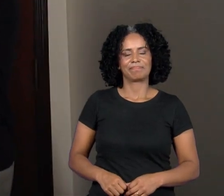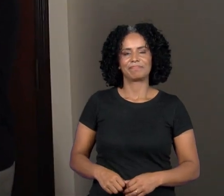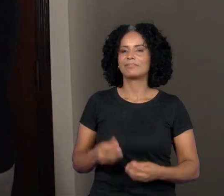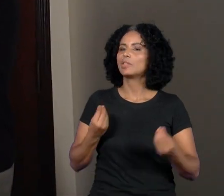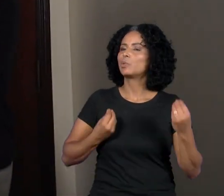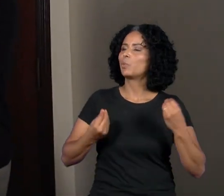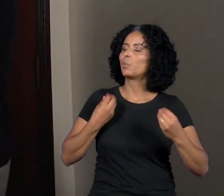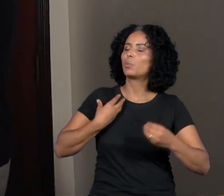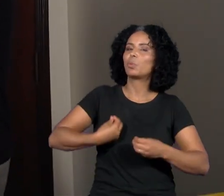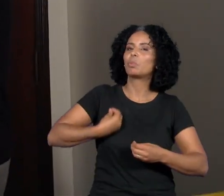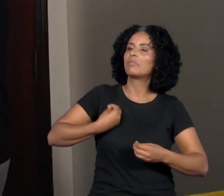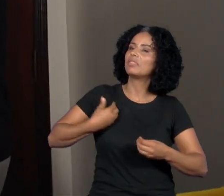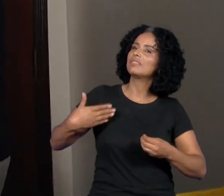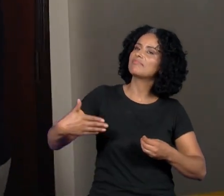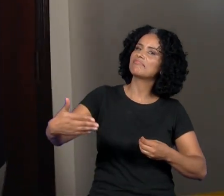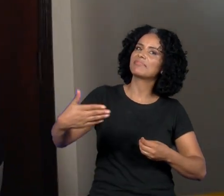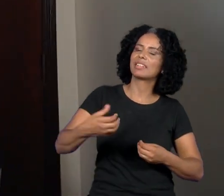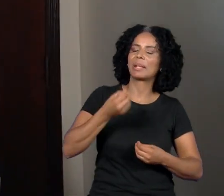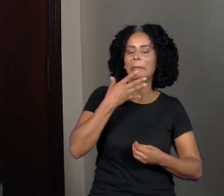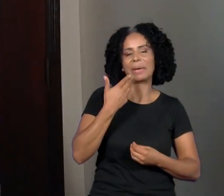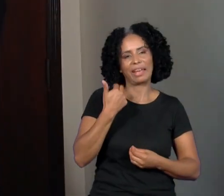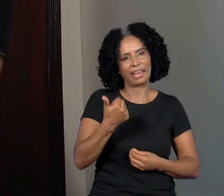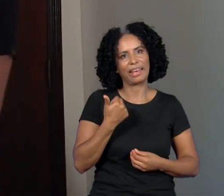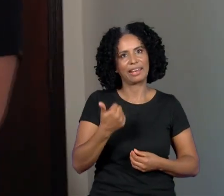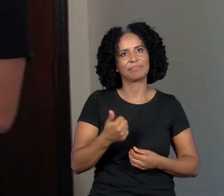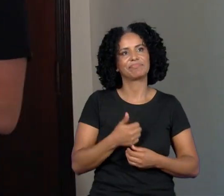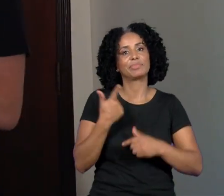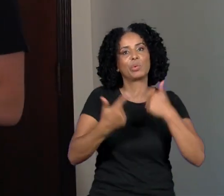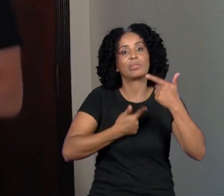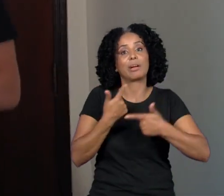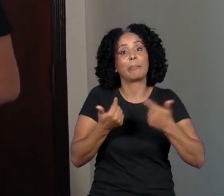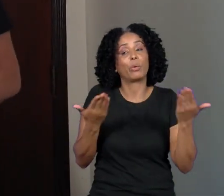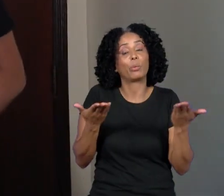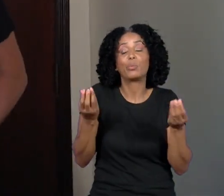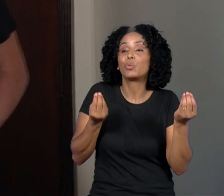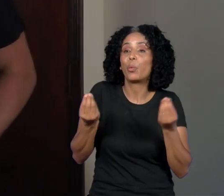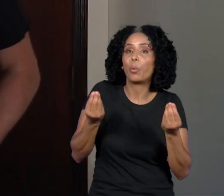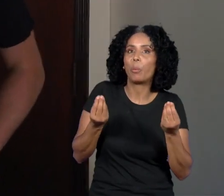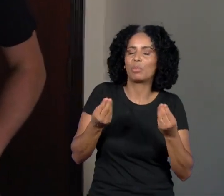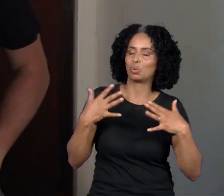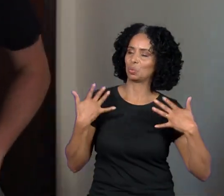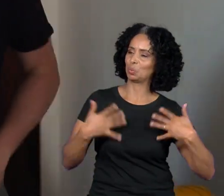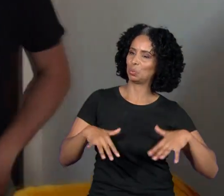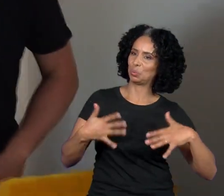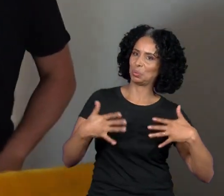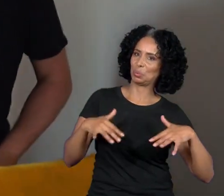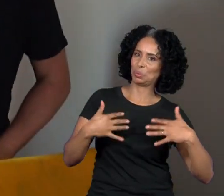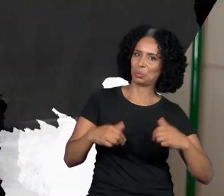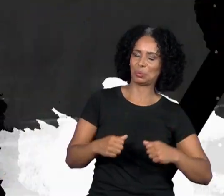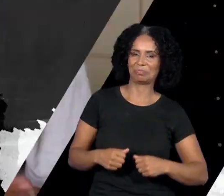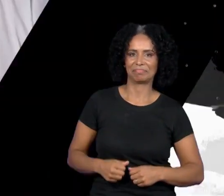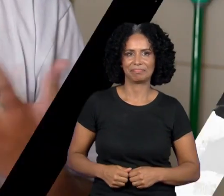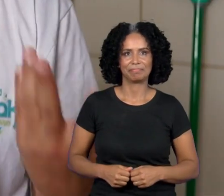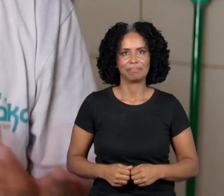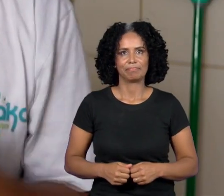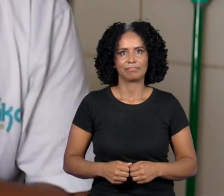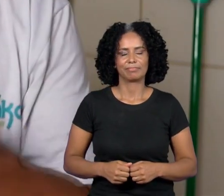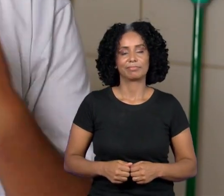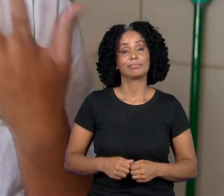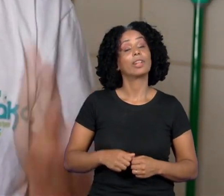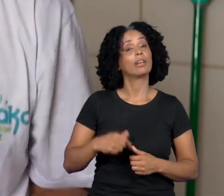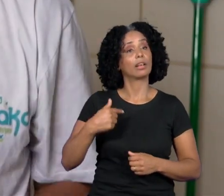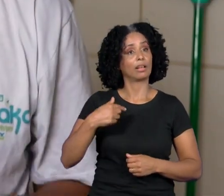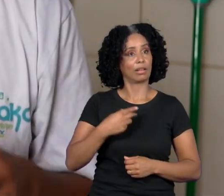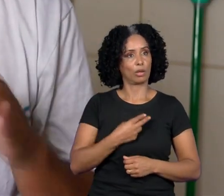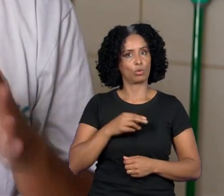as coisas? Tudo bem. Muito trabalho aqui hoje, hein? Imagino. Vamos tomar um café antes? Bora. Eu sou o Thiago Raca,